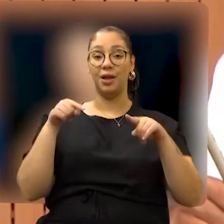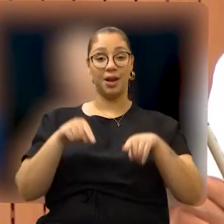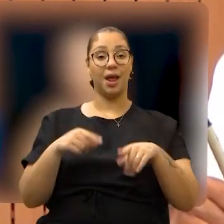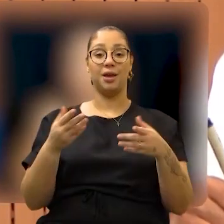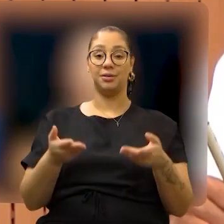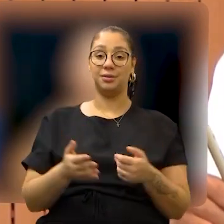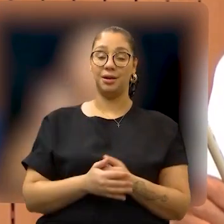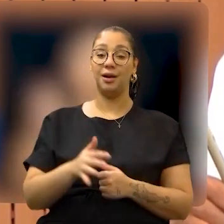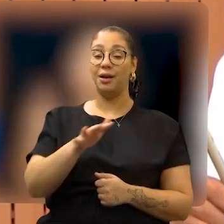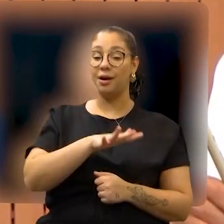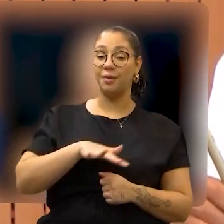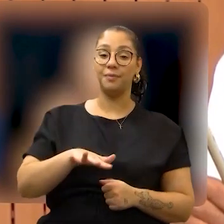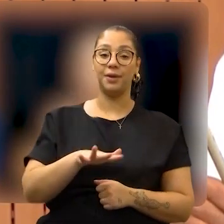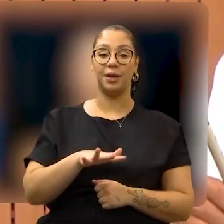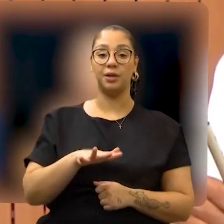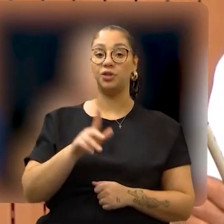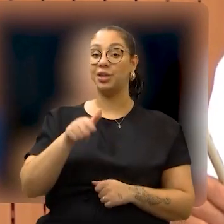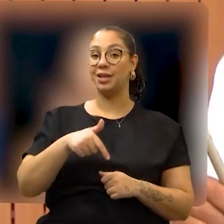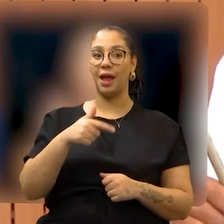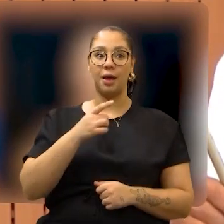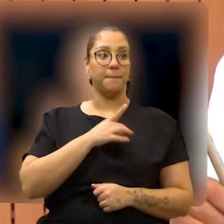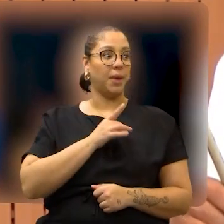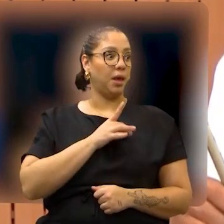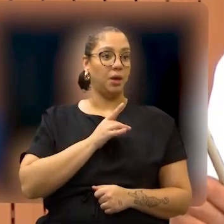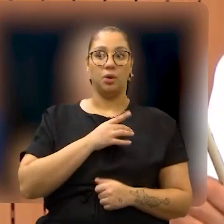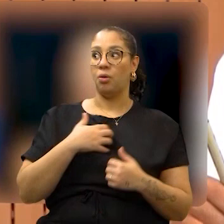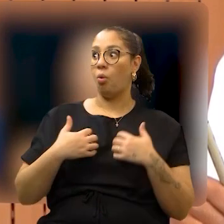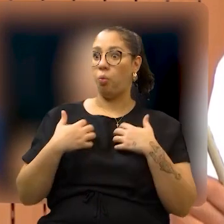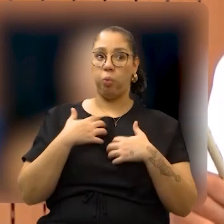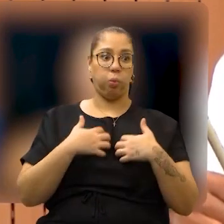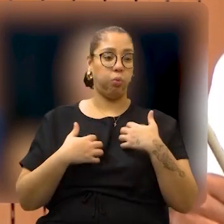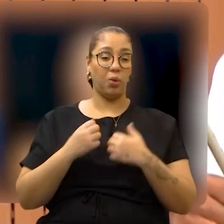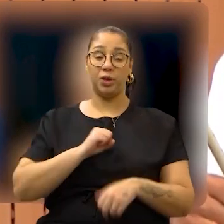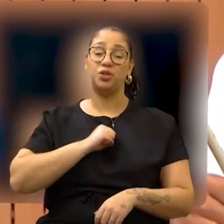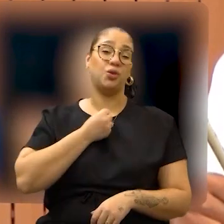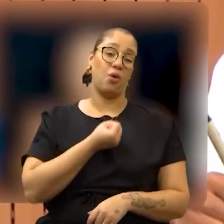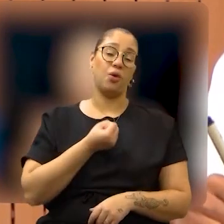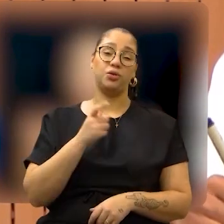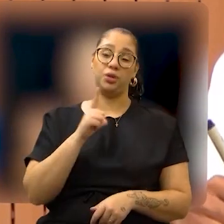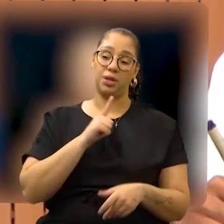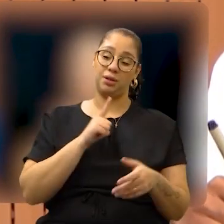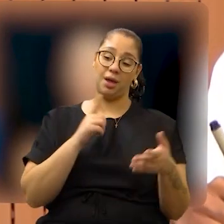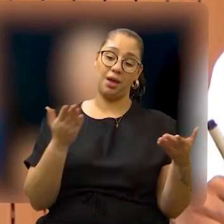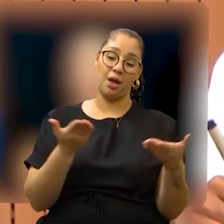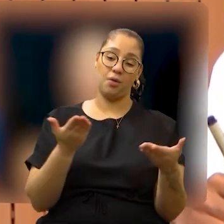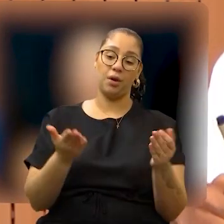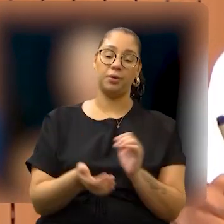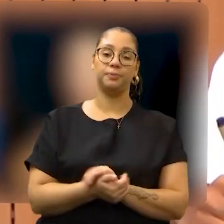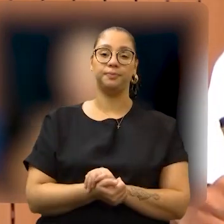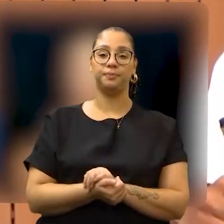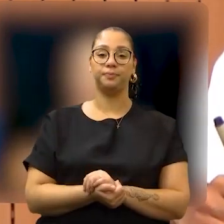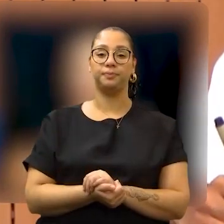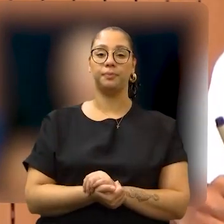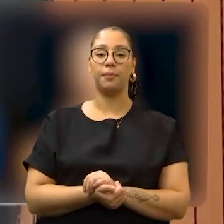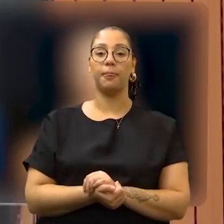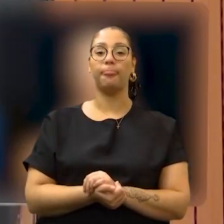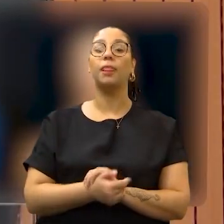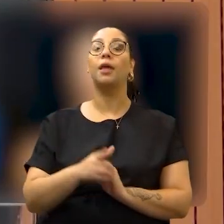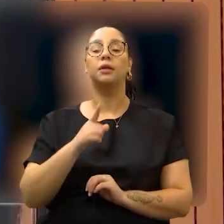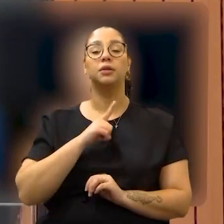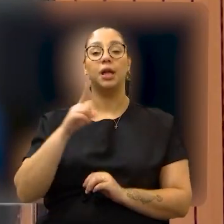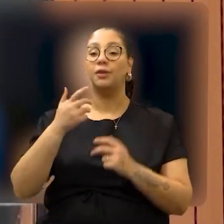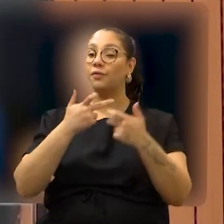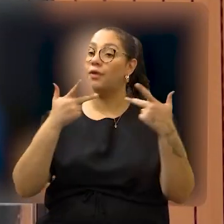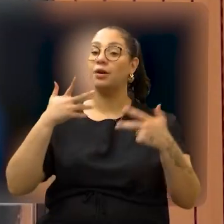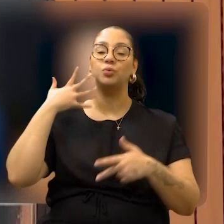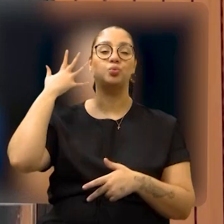viver nessa situação, nesse ambiente de terrorismo, de medo e de ódio que a gente está vivendo hoje. Ao mesmo